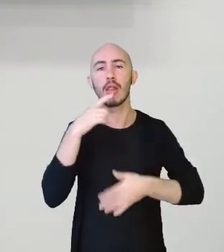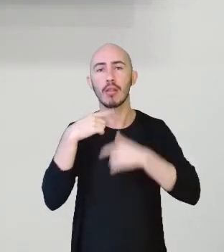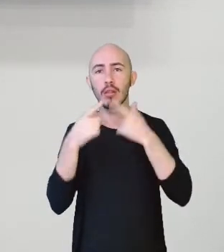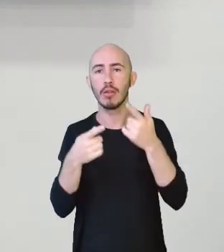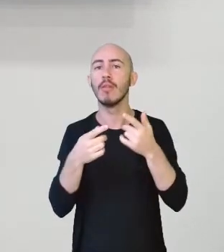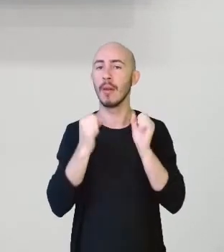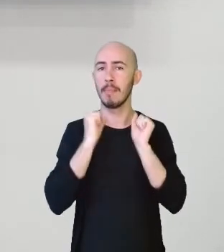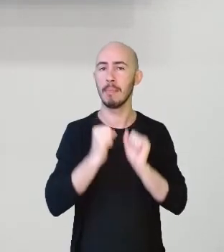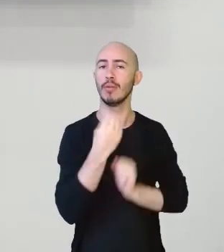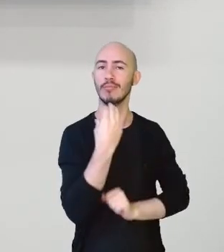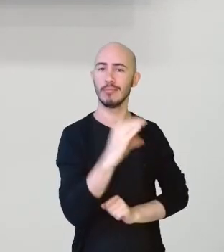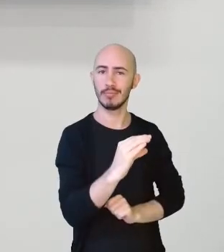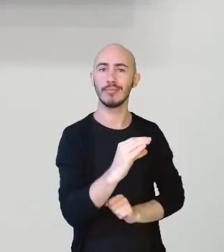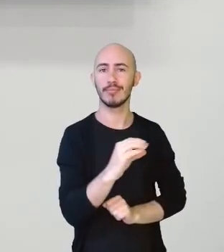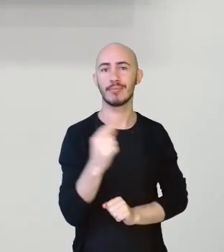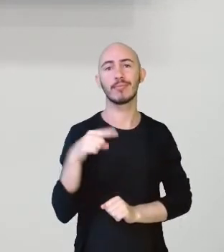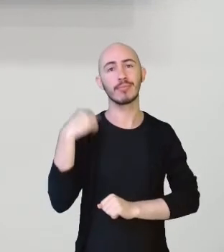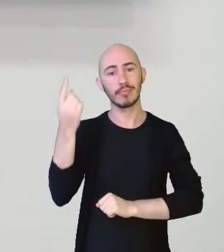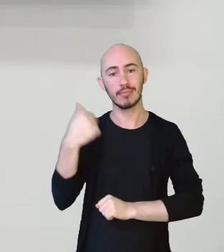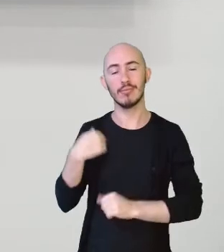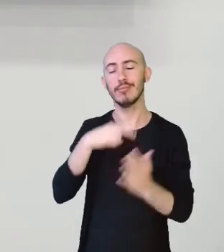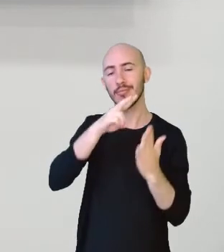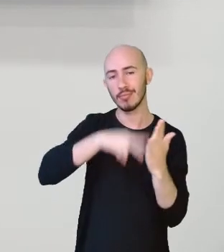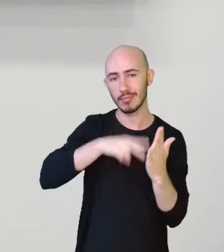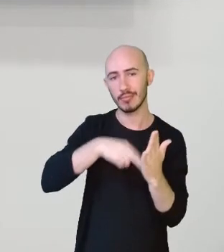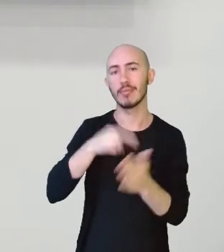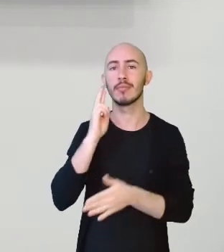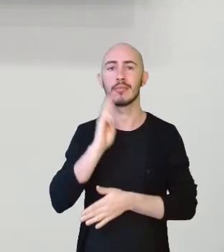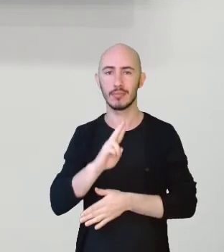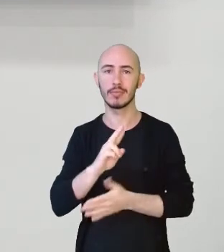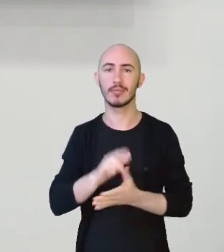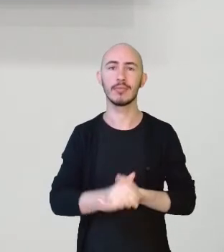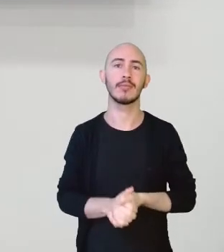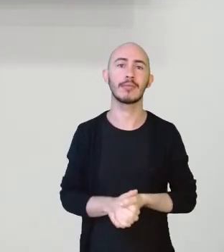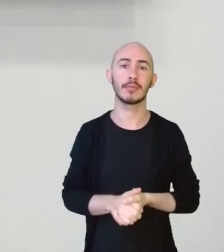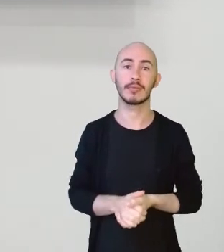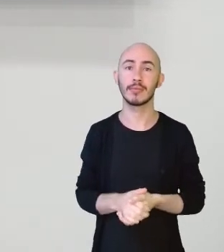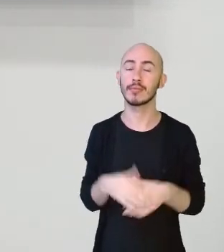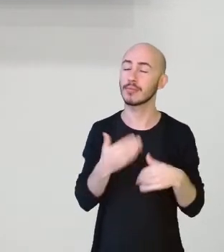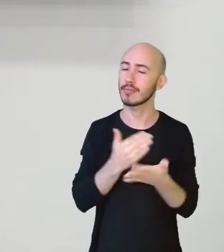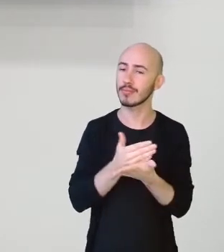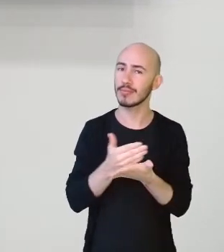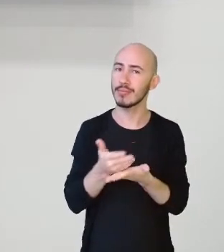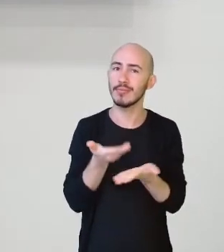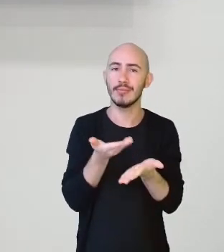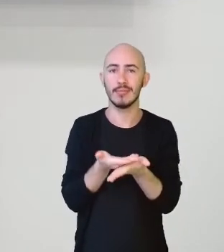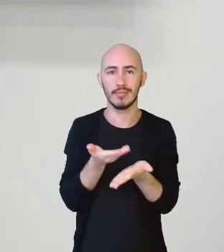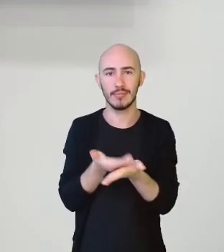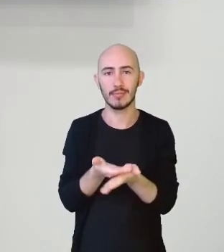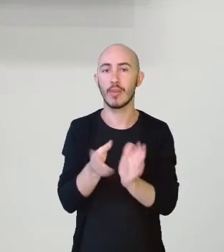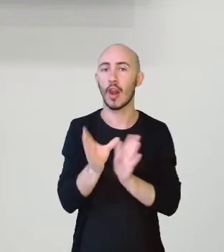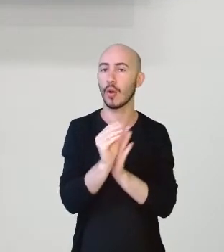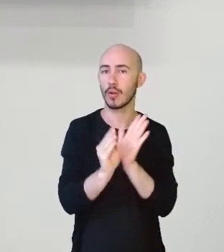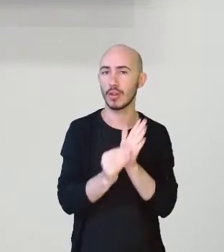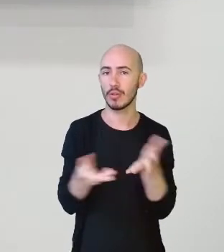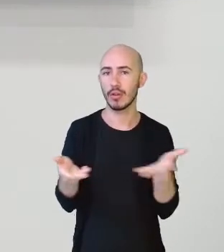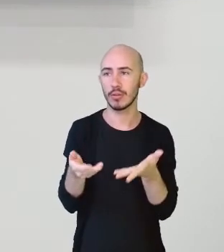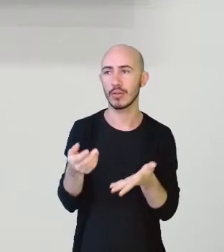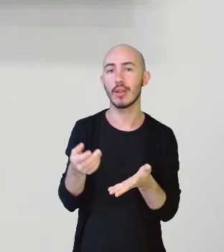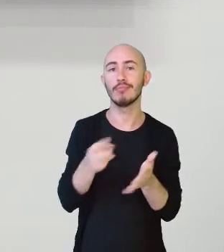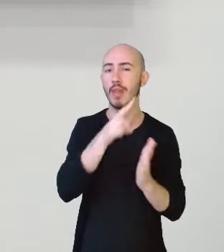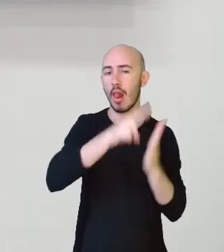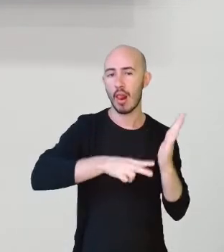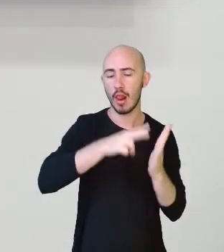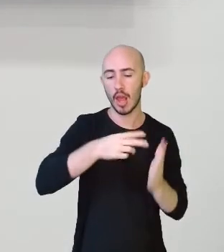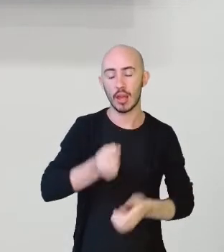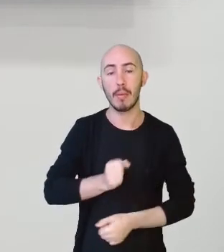ler, eu vou te responder aqui numa próxima aula, tá certo? Vamos começar a nossa aula, o nosso conteúdo, lendo um